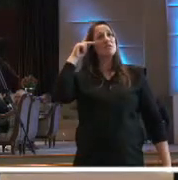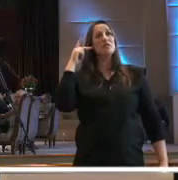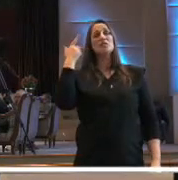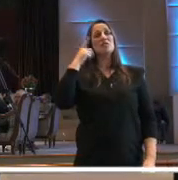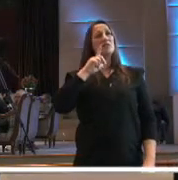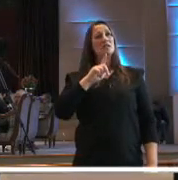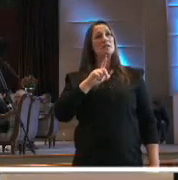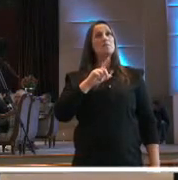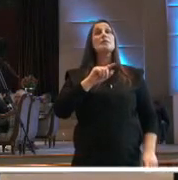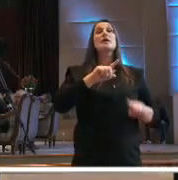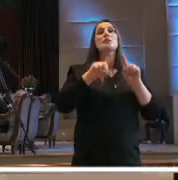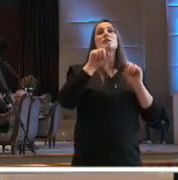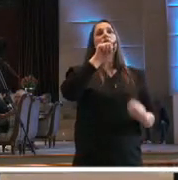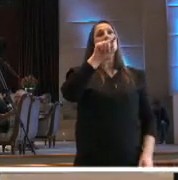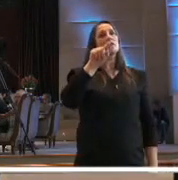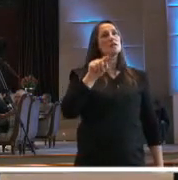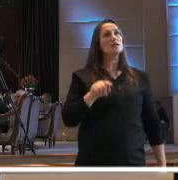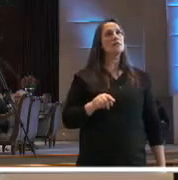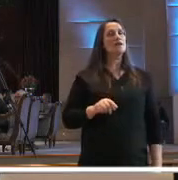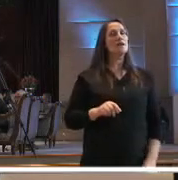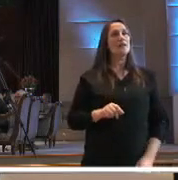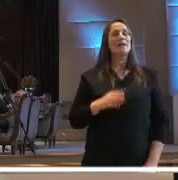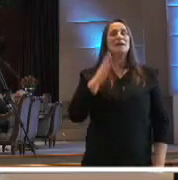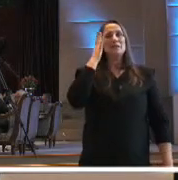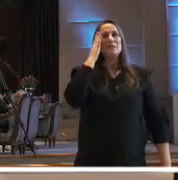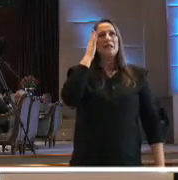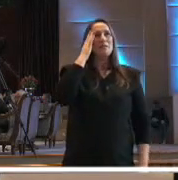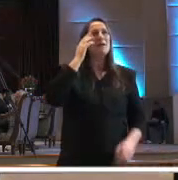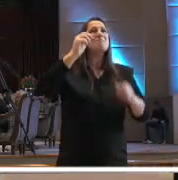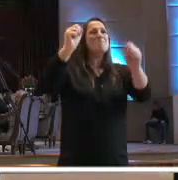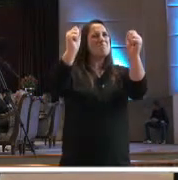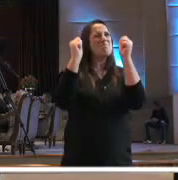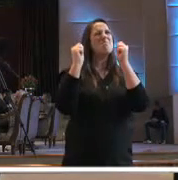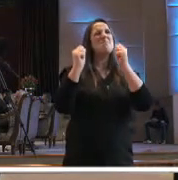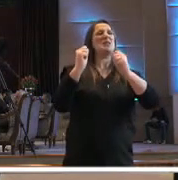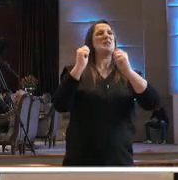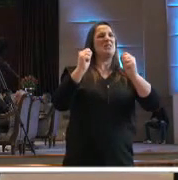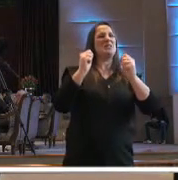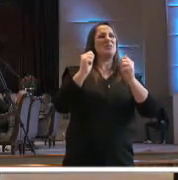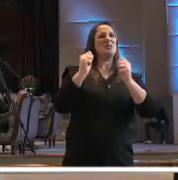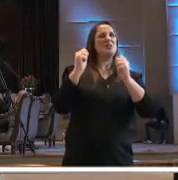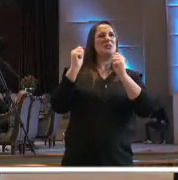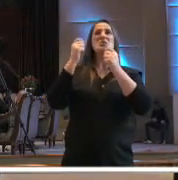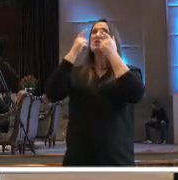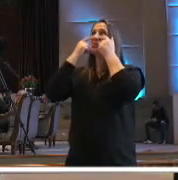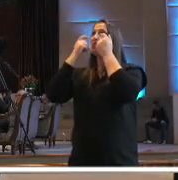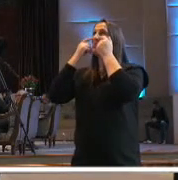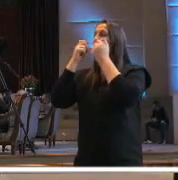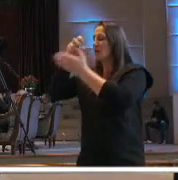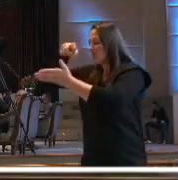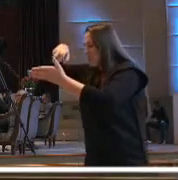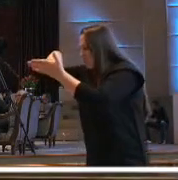Mas você não pode imaginar quão poderoso é chorar aos pés do nosso Senhor.